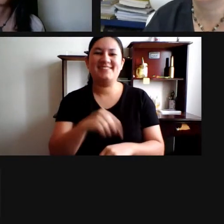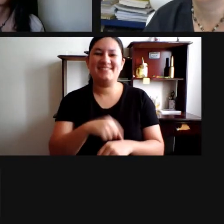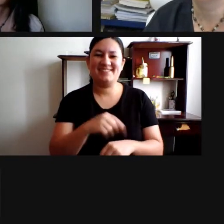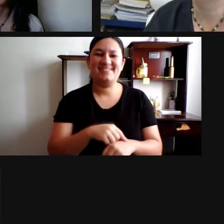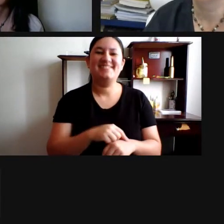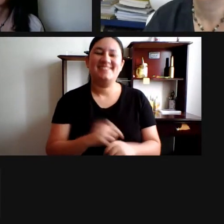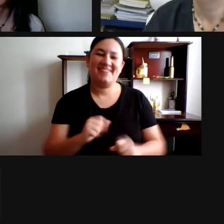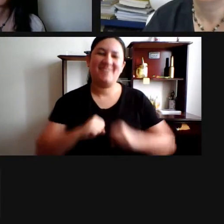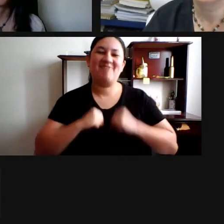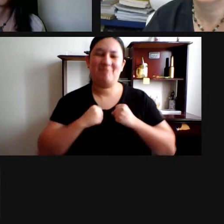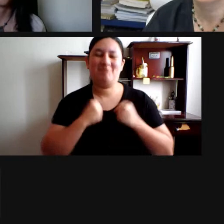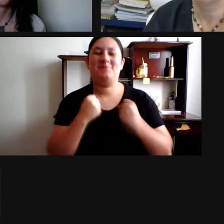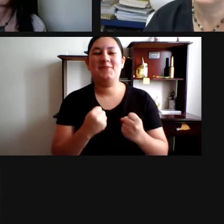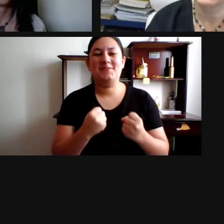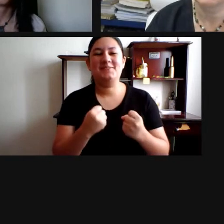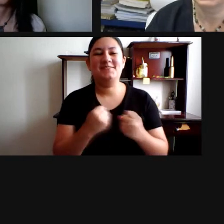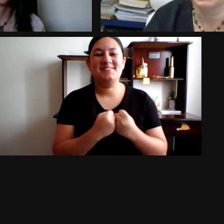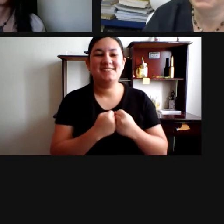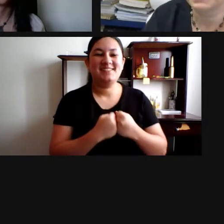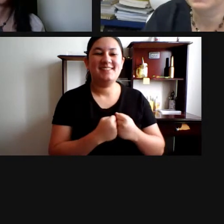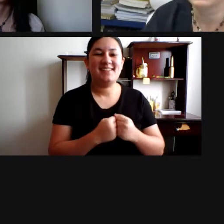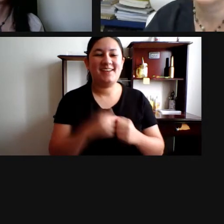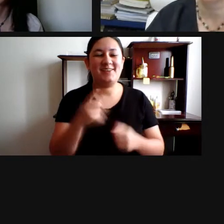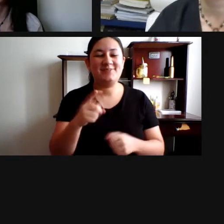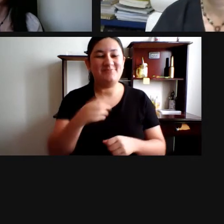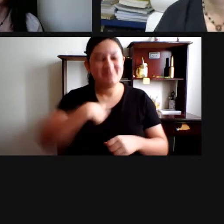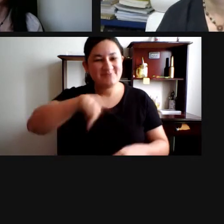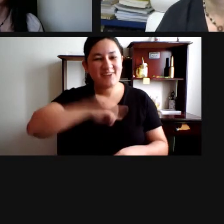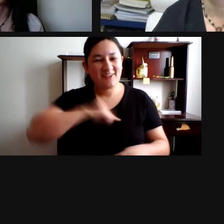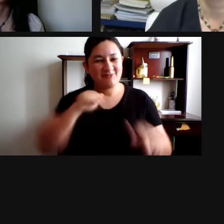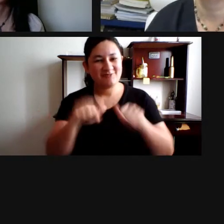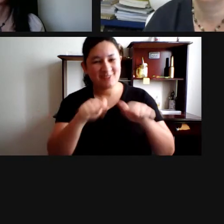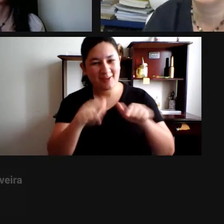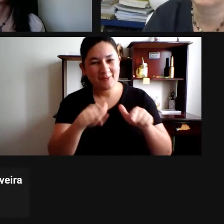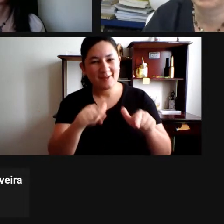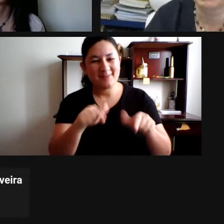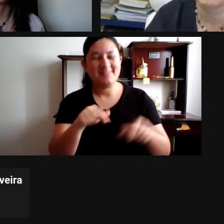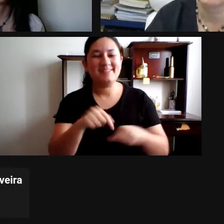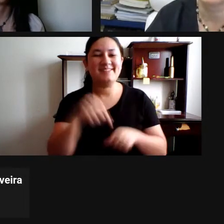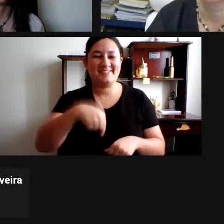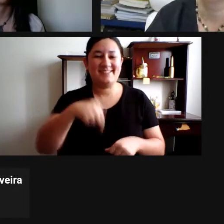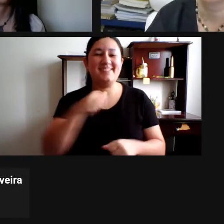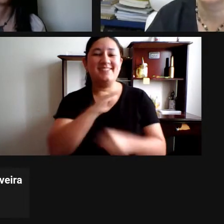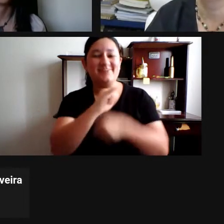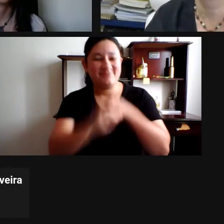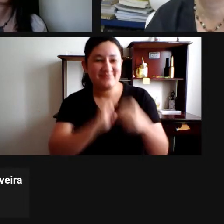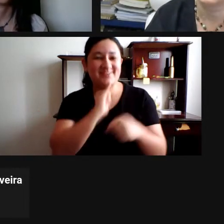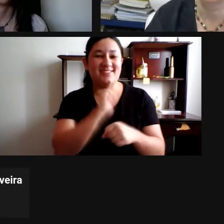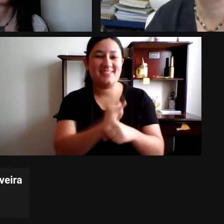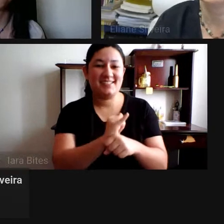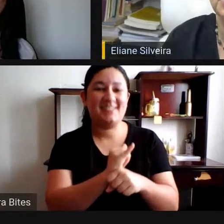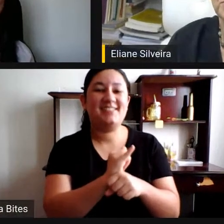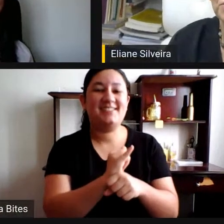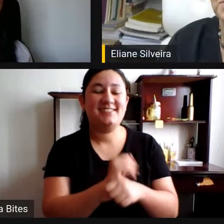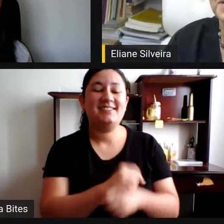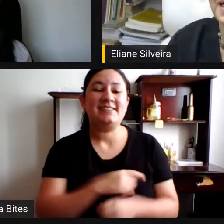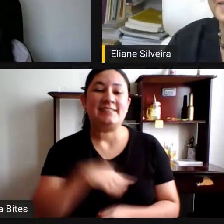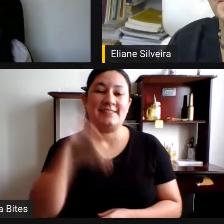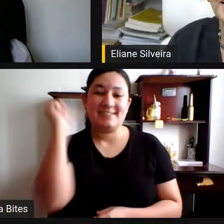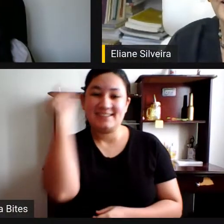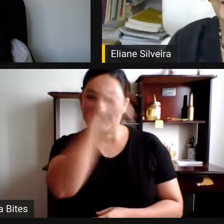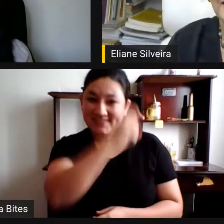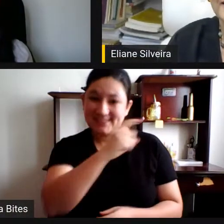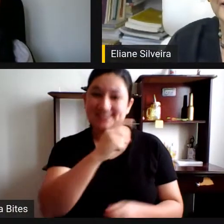trabalho online, nessa pandemia, nessa situação difícil que todos nós estamos vivendo no Brasil, em todo